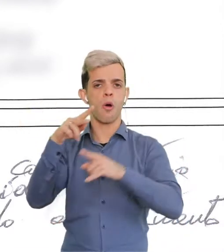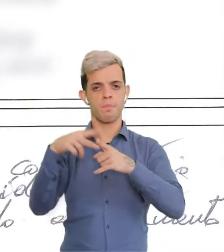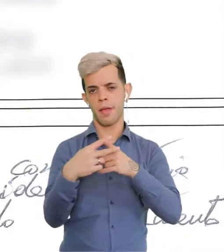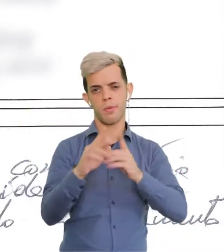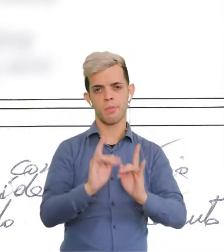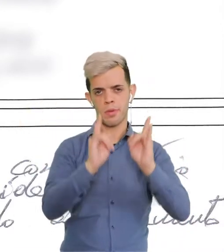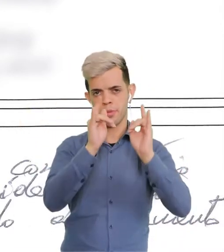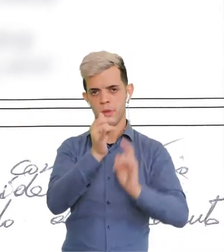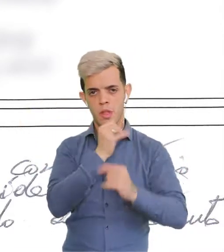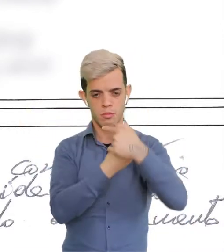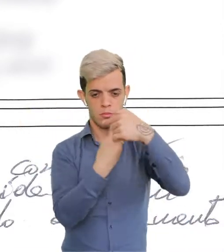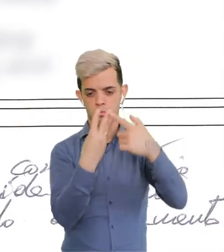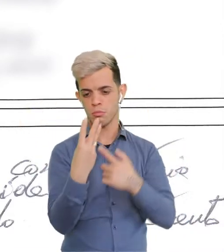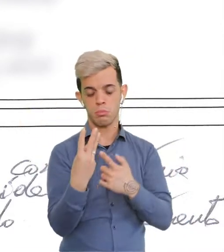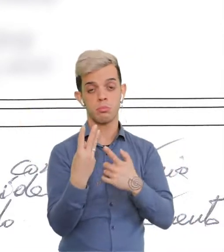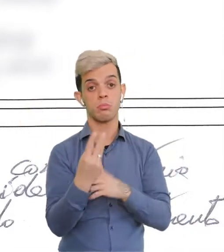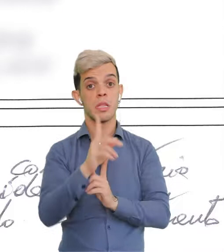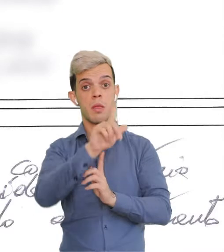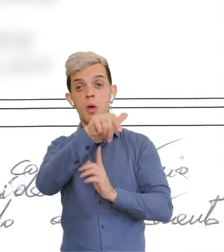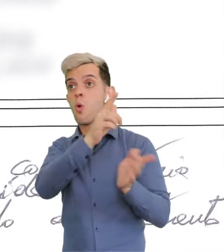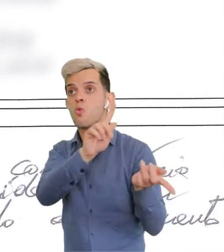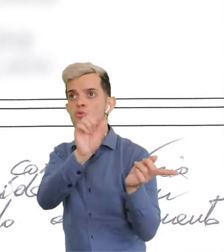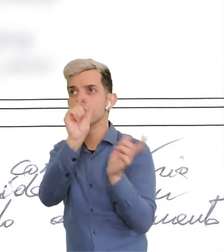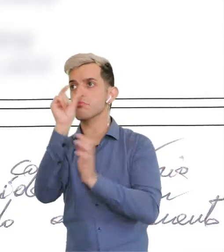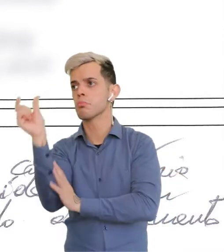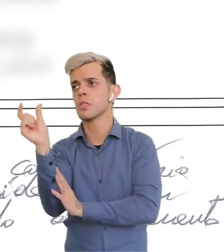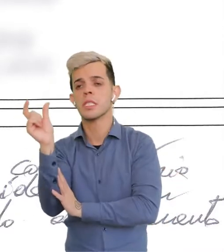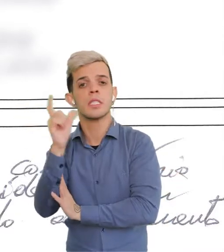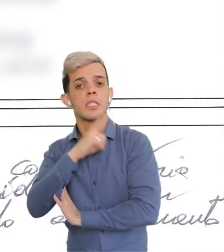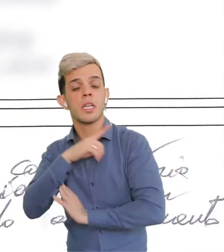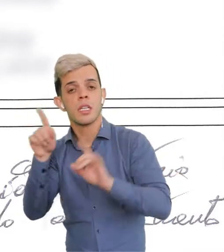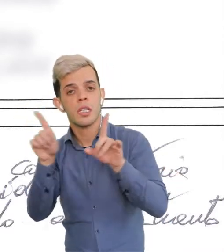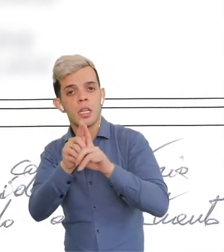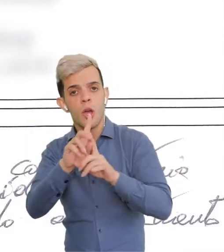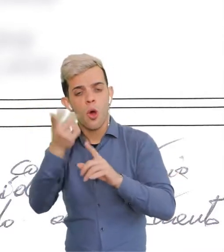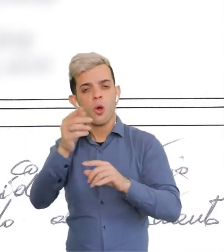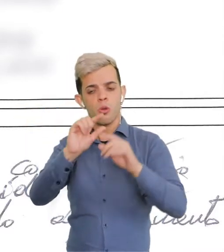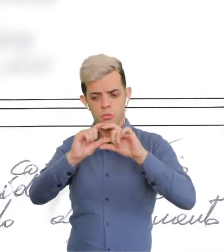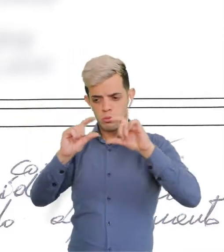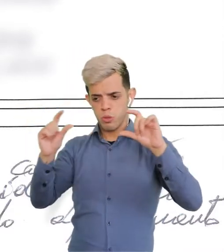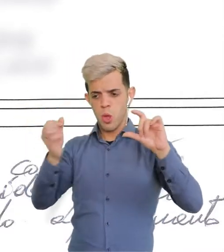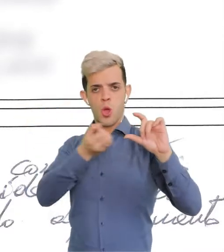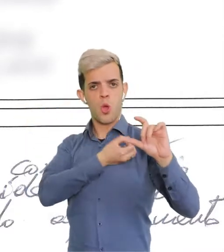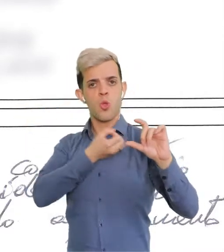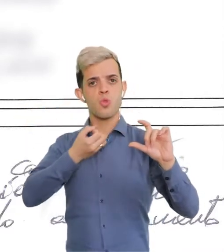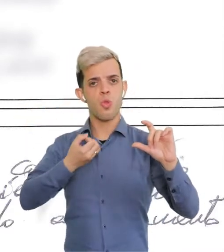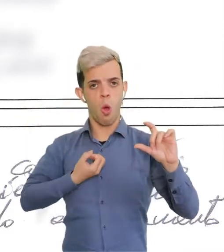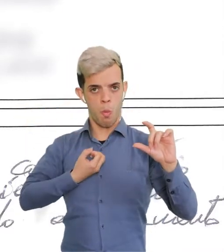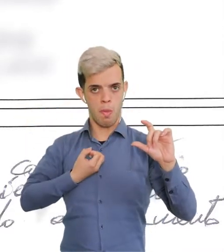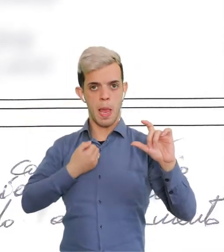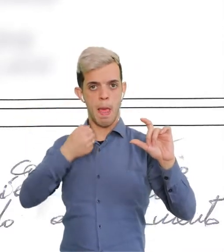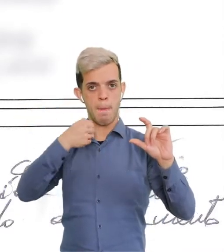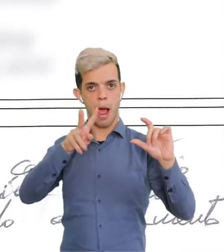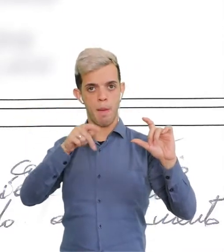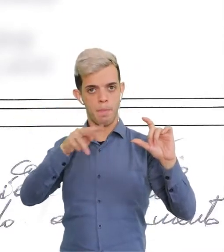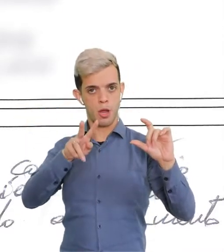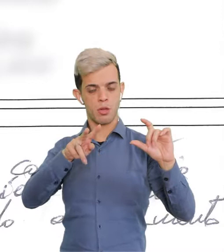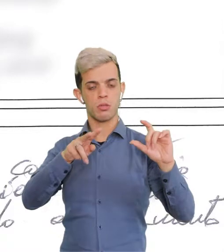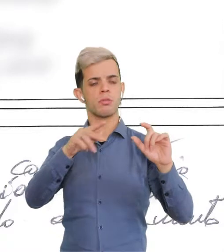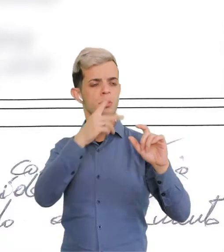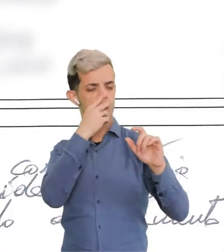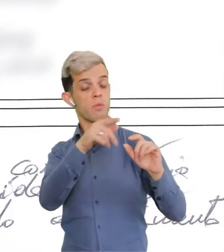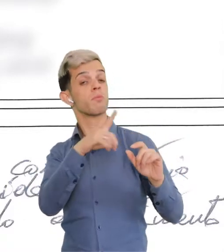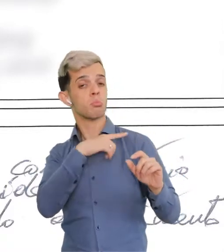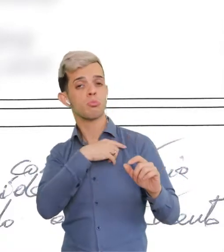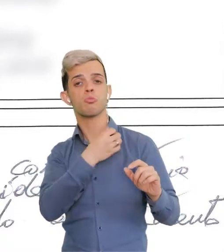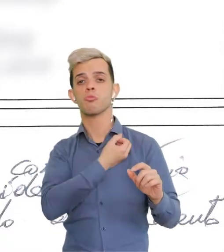de manutenção predial. Ali do lado da onde está escrito auto de infração, tem um campo número do auto de infração e ali vai ter